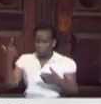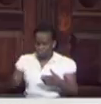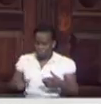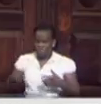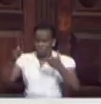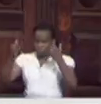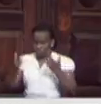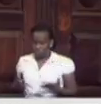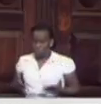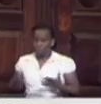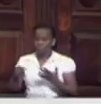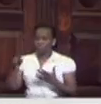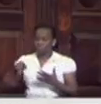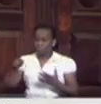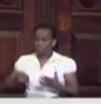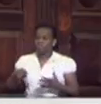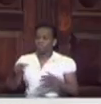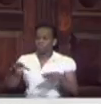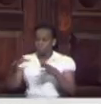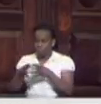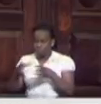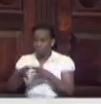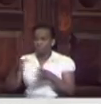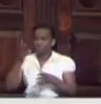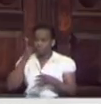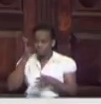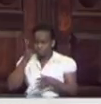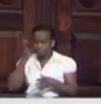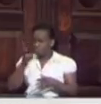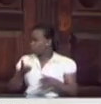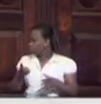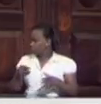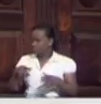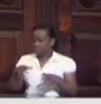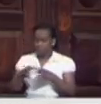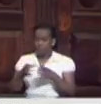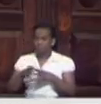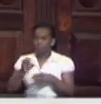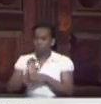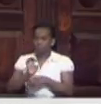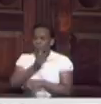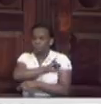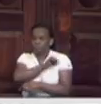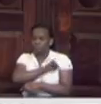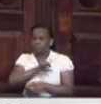registrar que o Parlamento Municipal, o Parlamento da cidade do Rio de Janeiro,